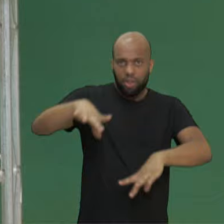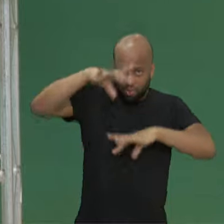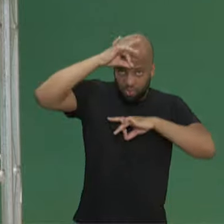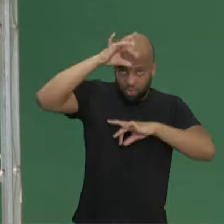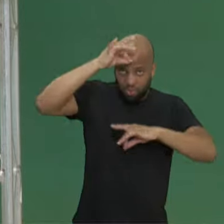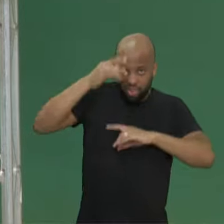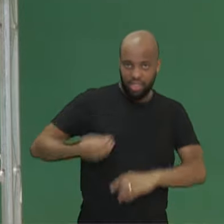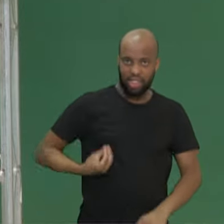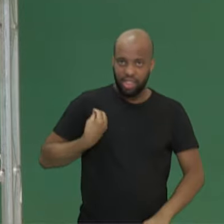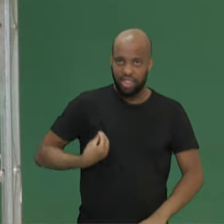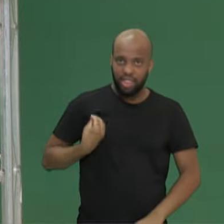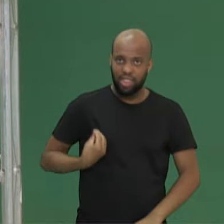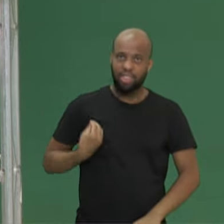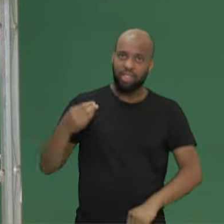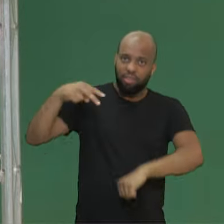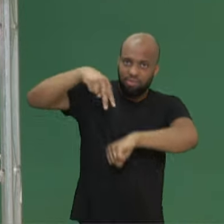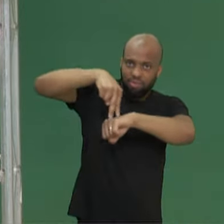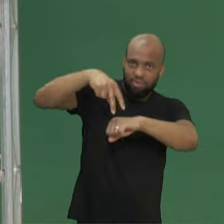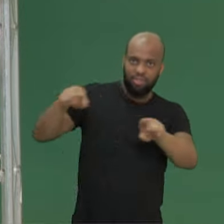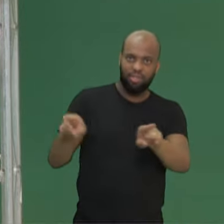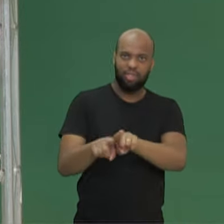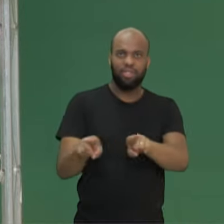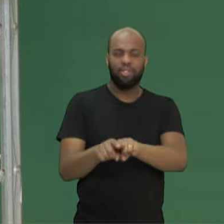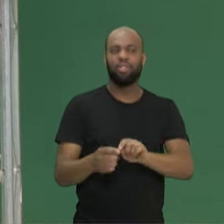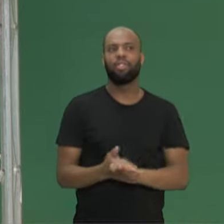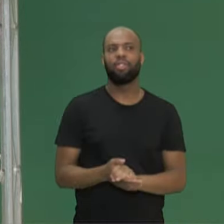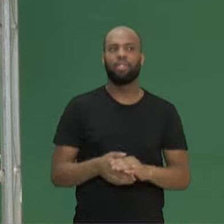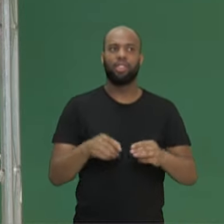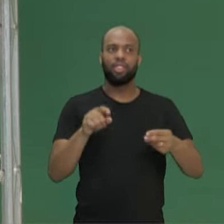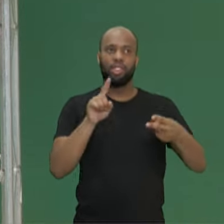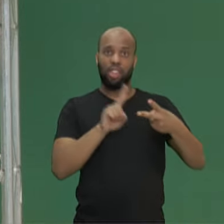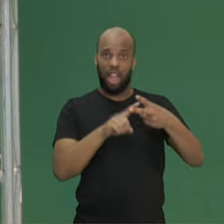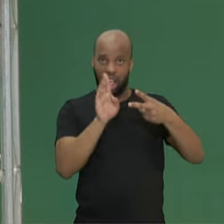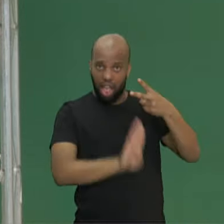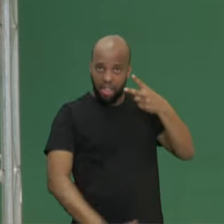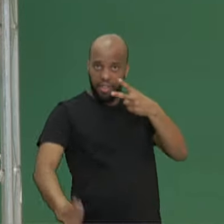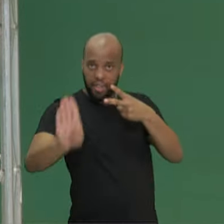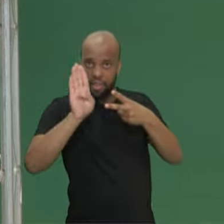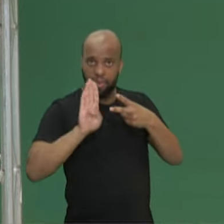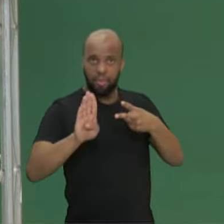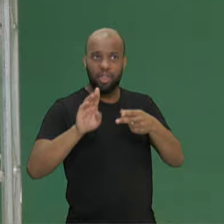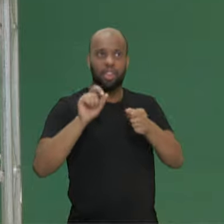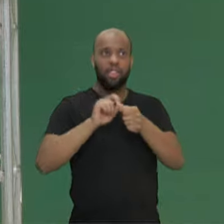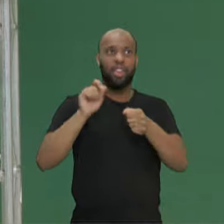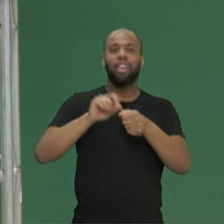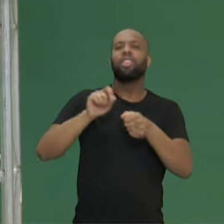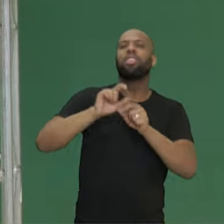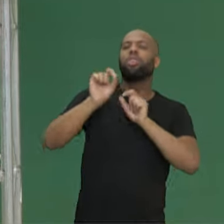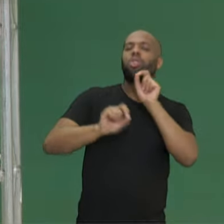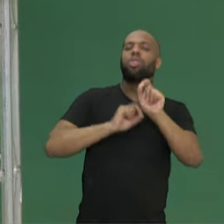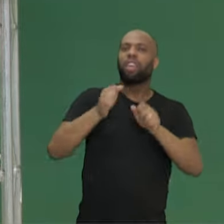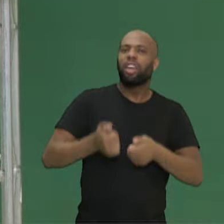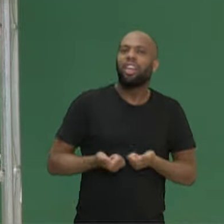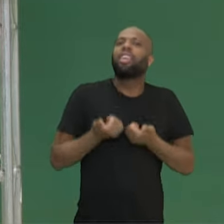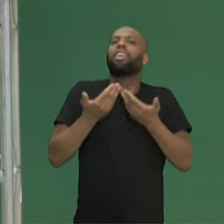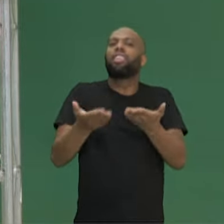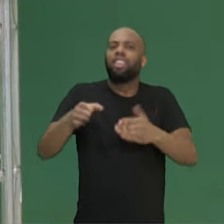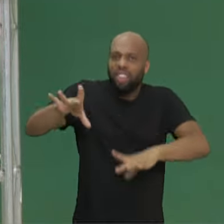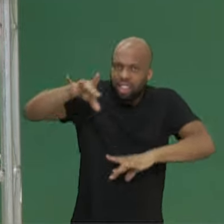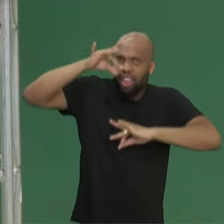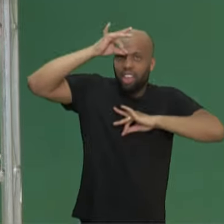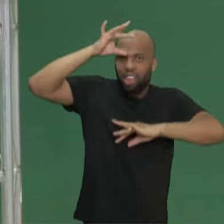ali percorrem. Letra B. Trazer às personagens as características